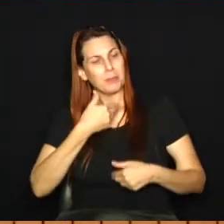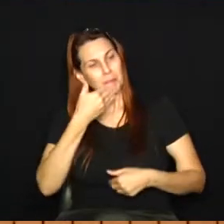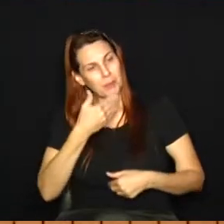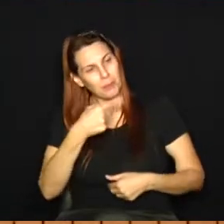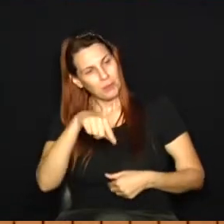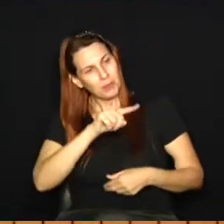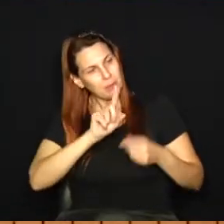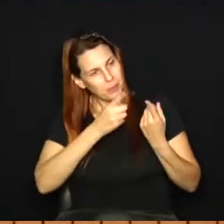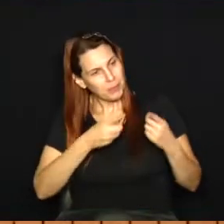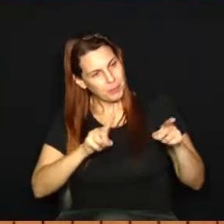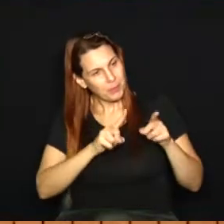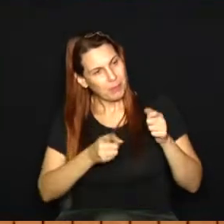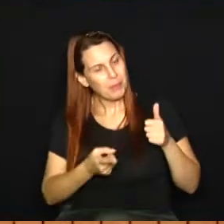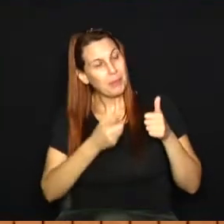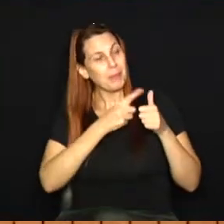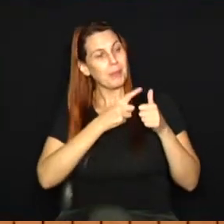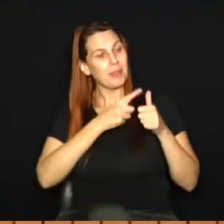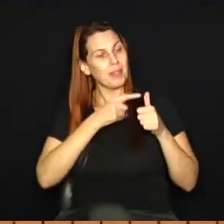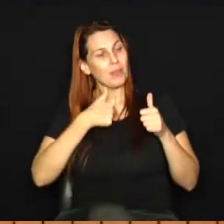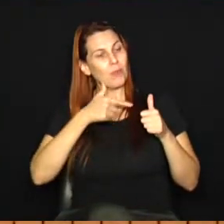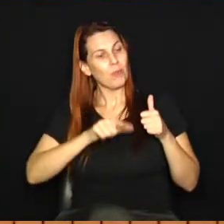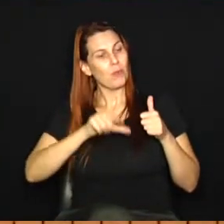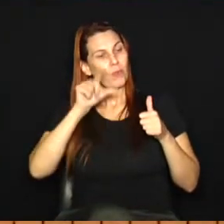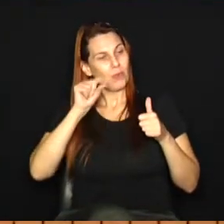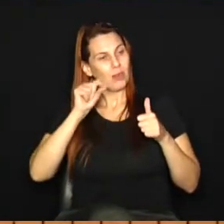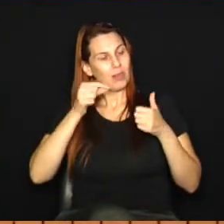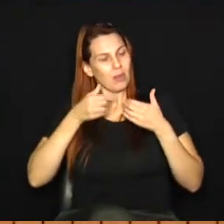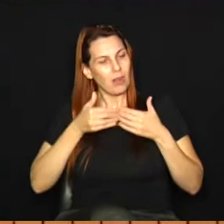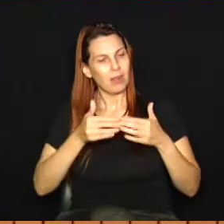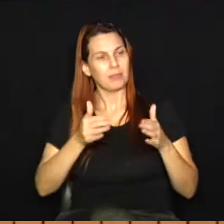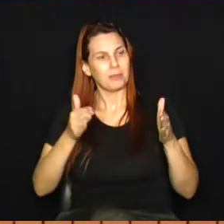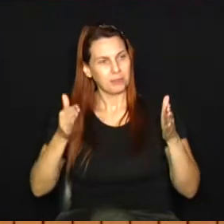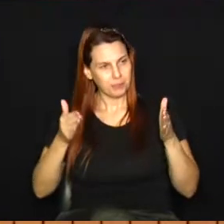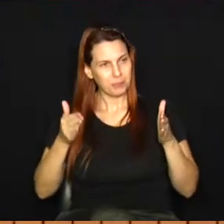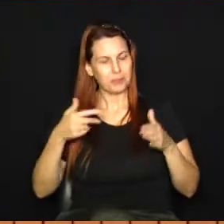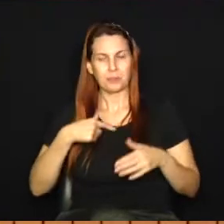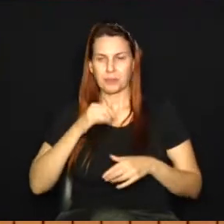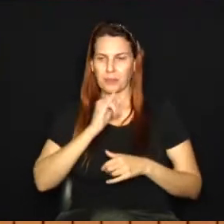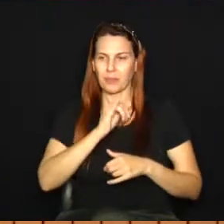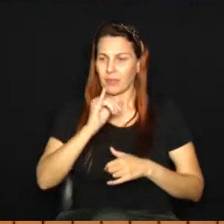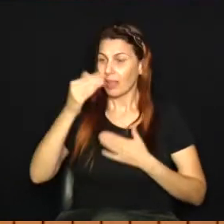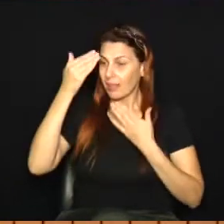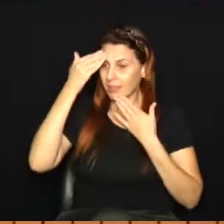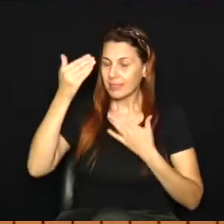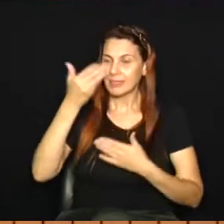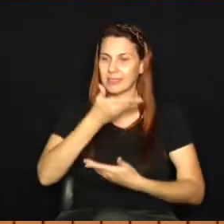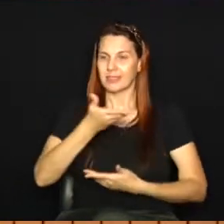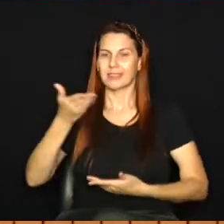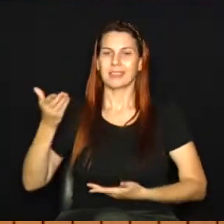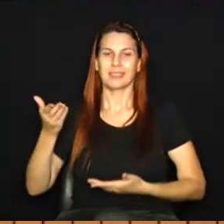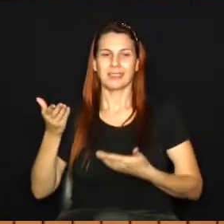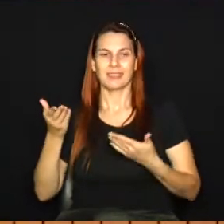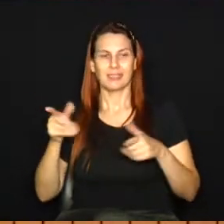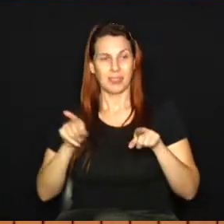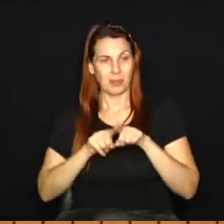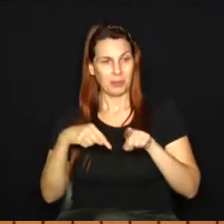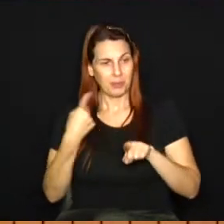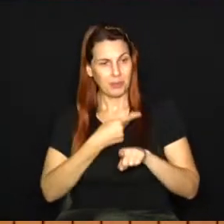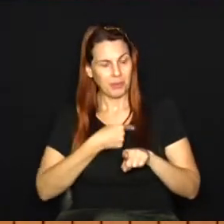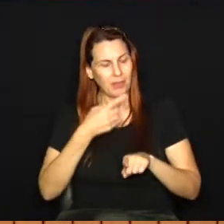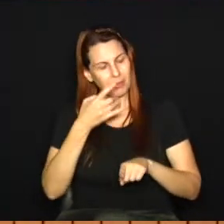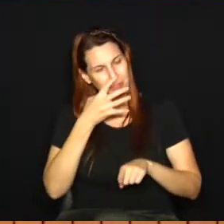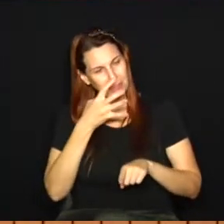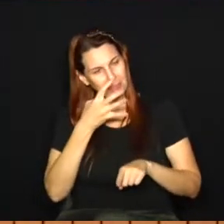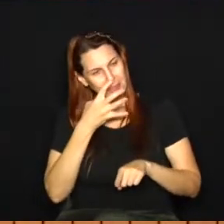primeira música, que eu escolhi para abrir também essa fala, esse agradecimento, para que nós